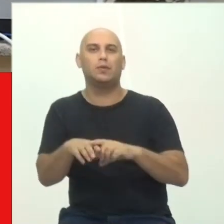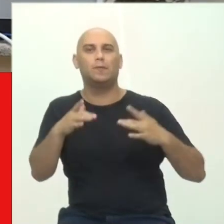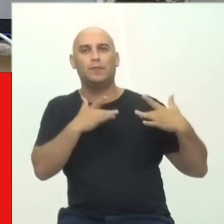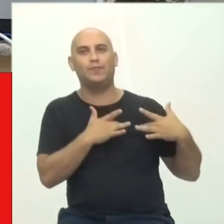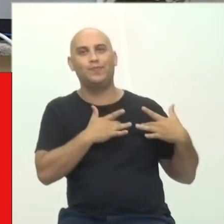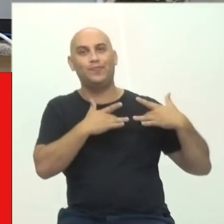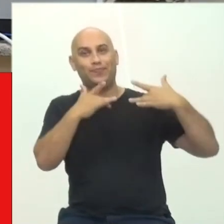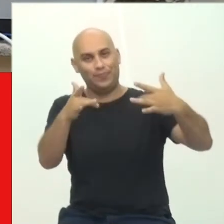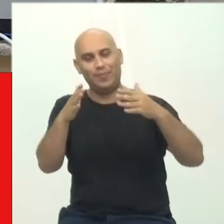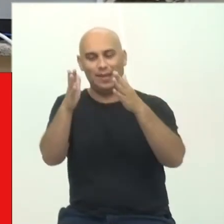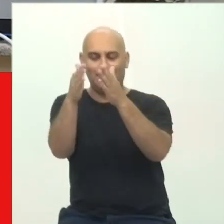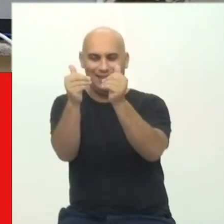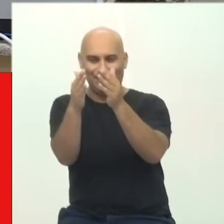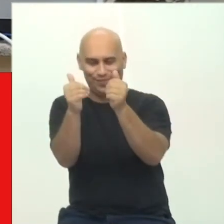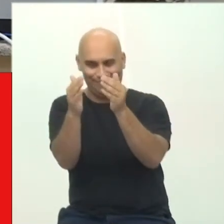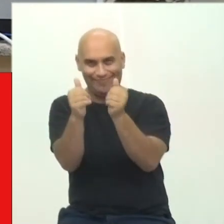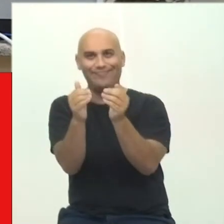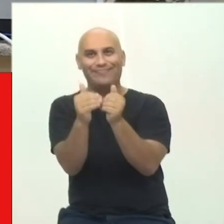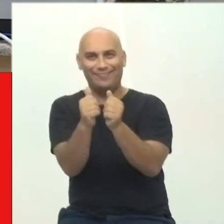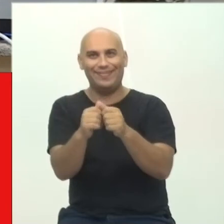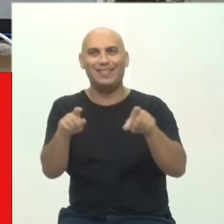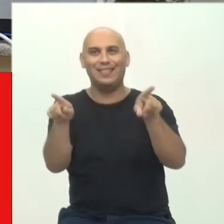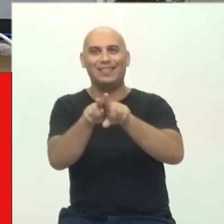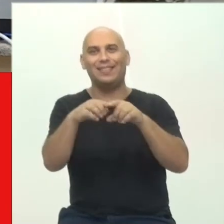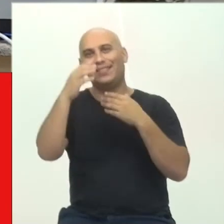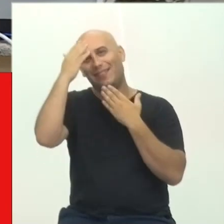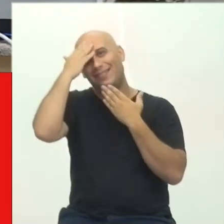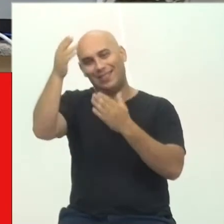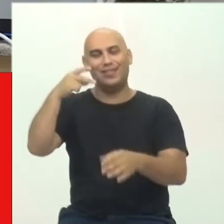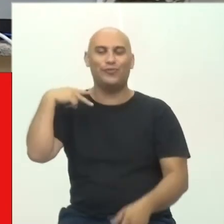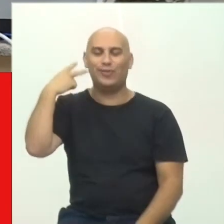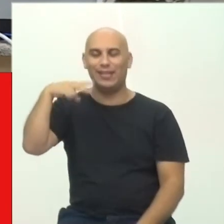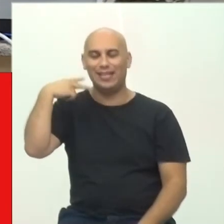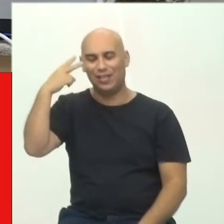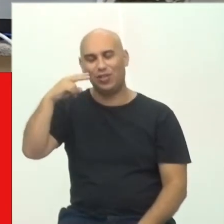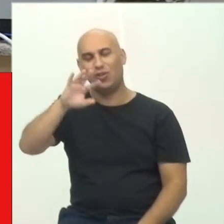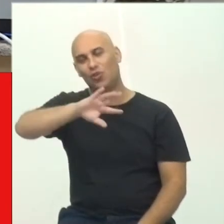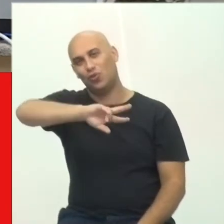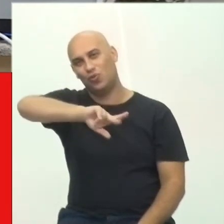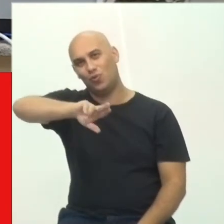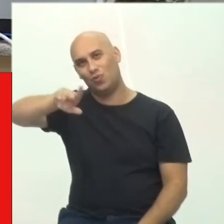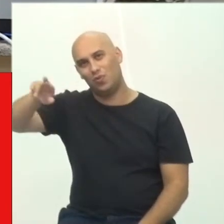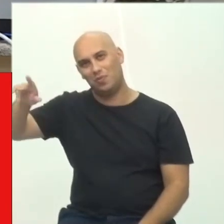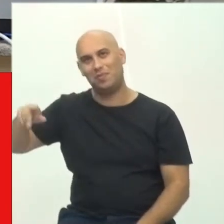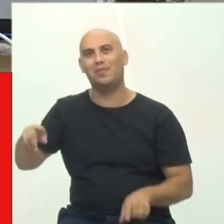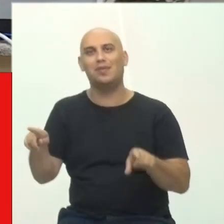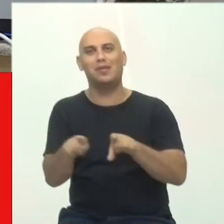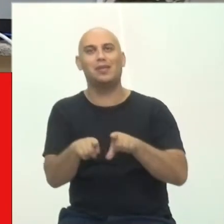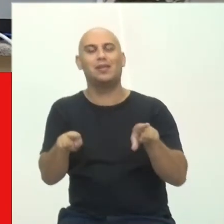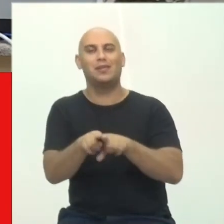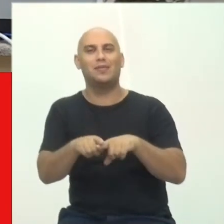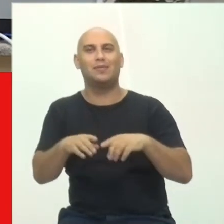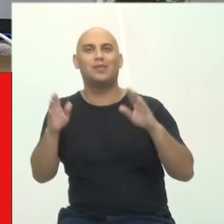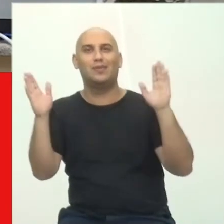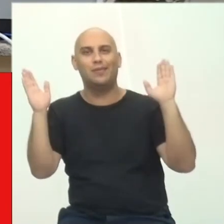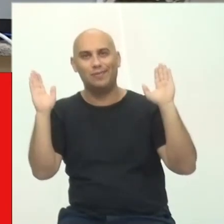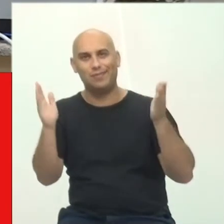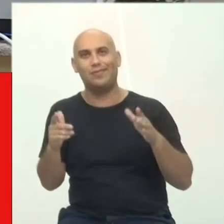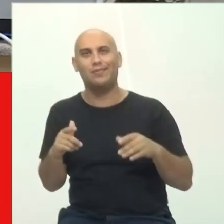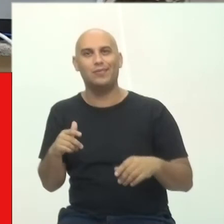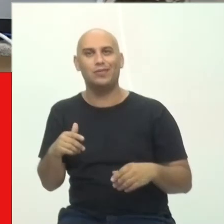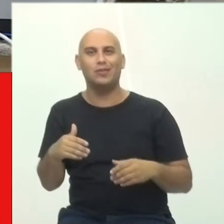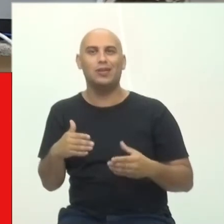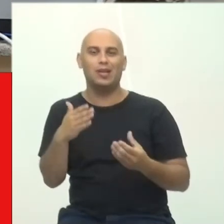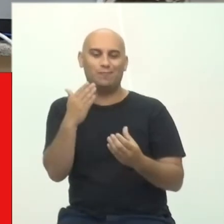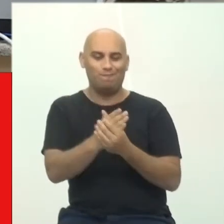é requisitada também. E agradeço os vereadores, a vereadora, né, porque a gente já deu o encaminhamento no início, acho que